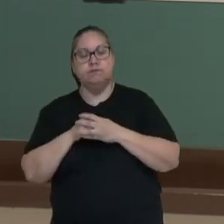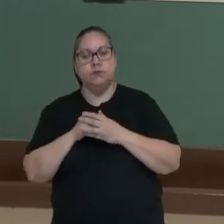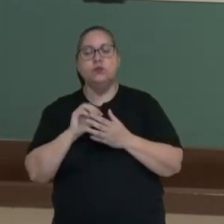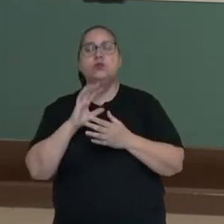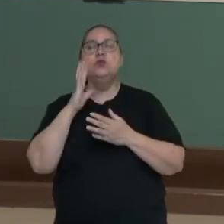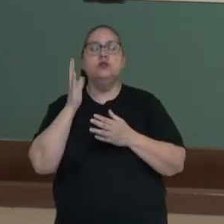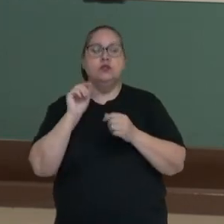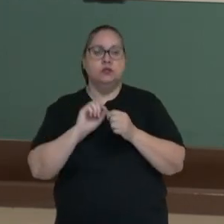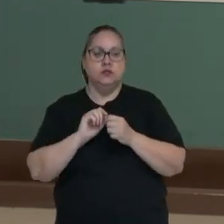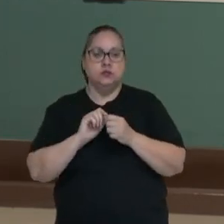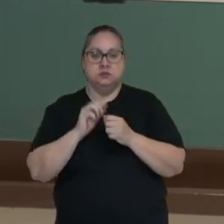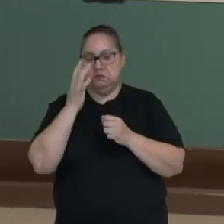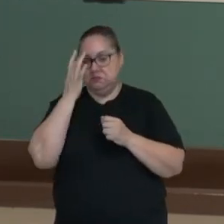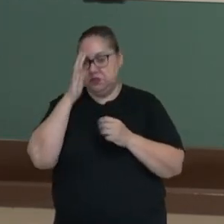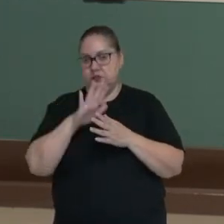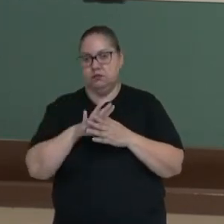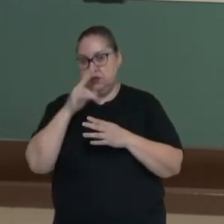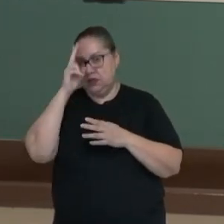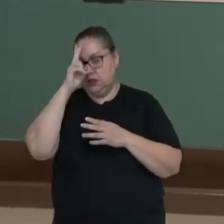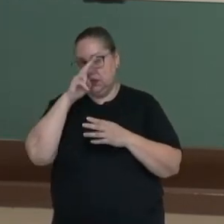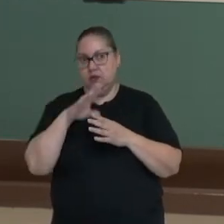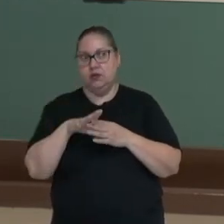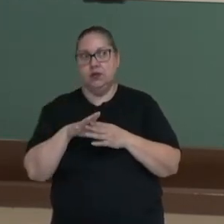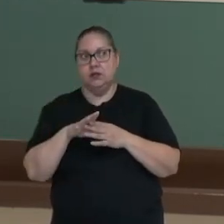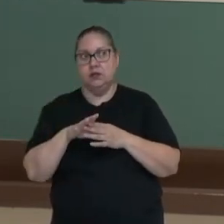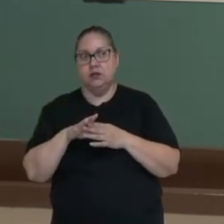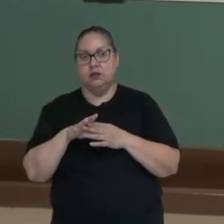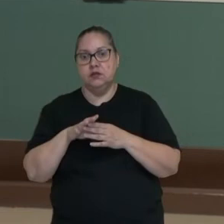vai acontecer. Lembre-se de colocar